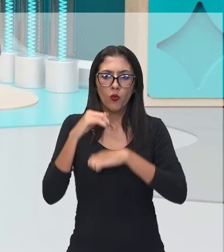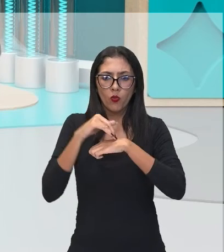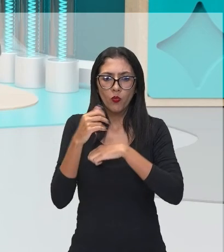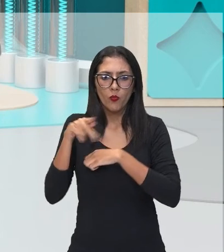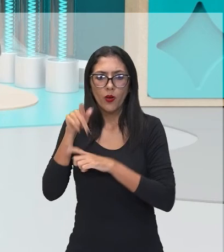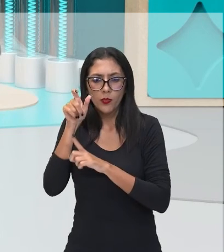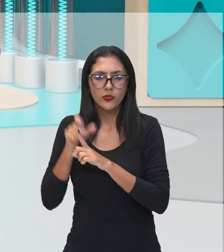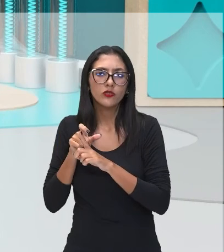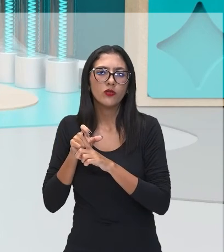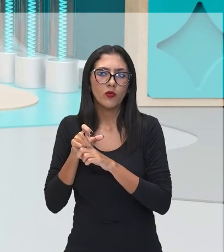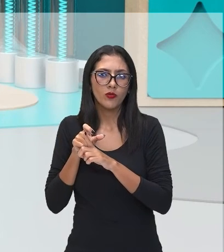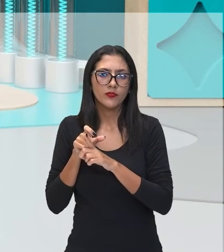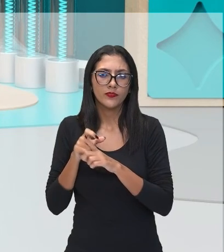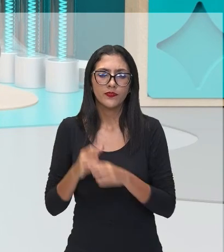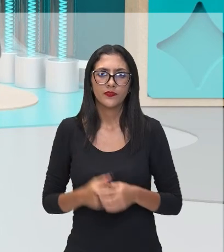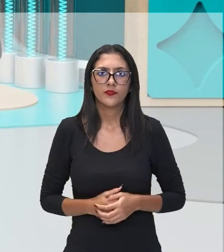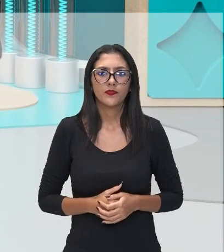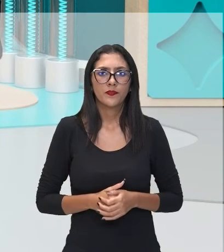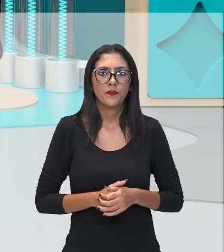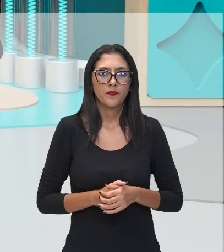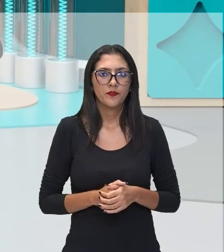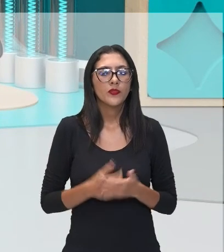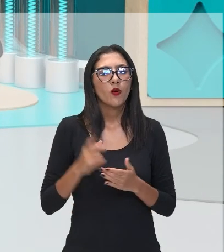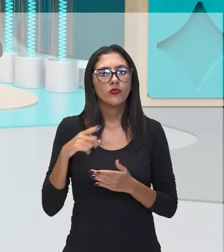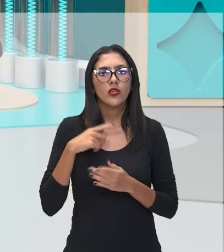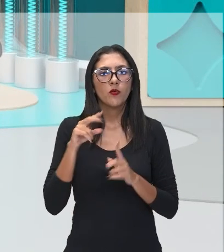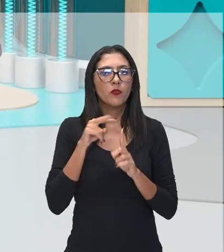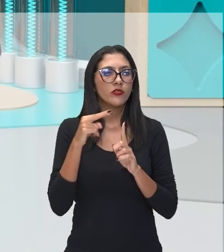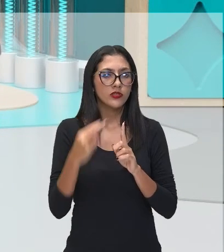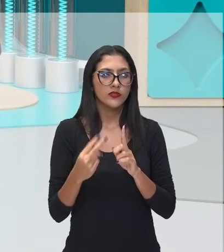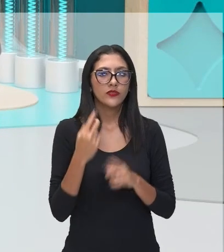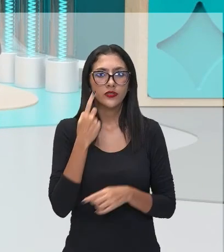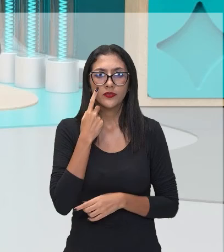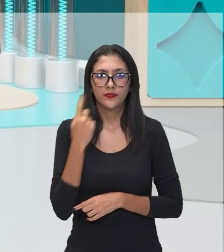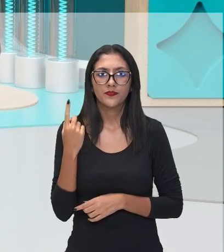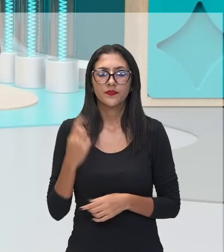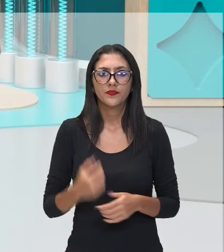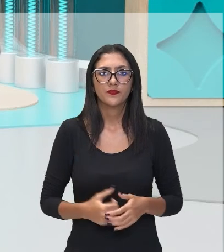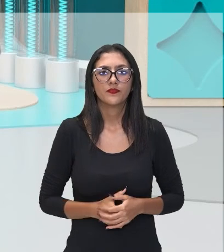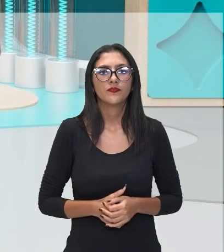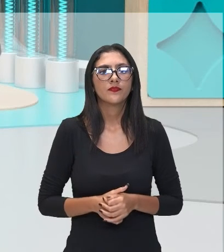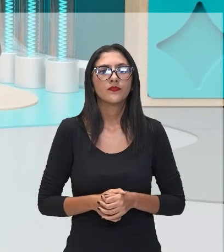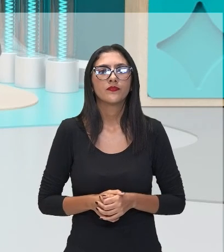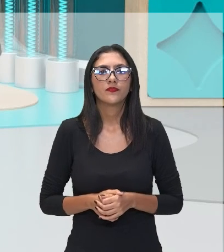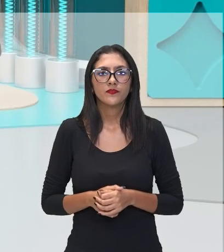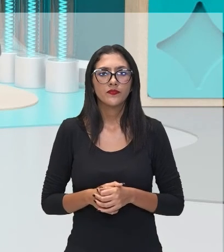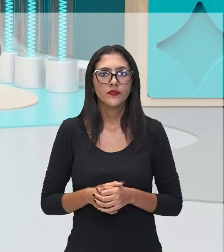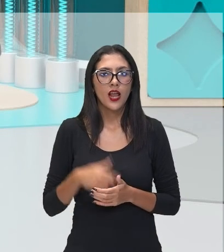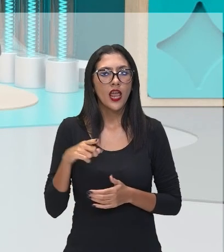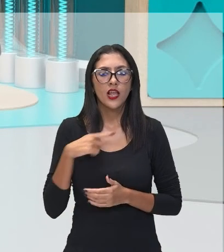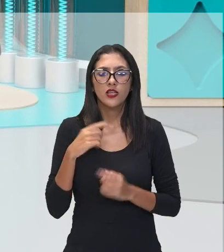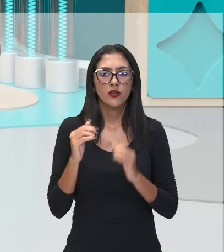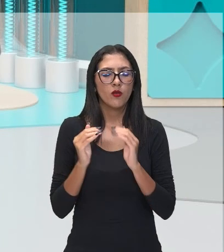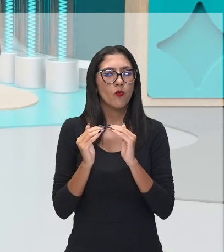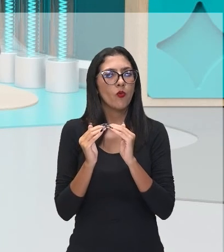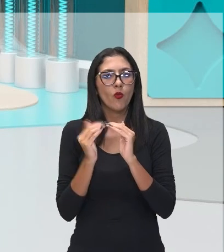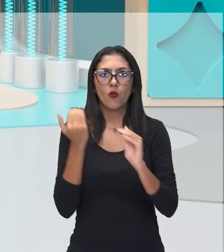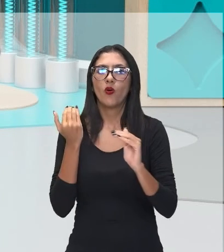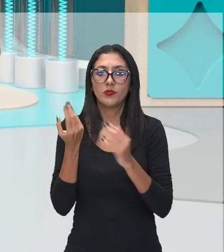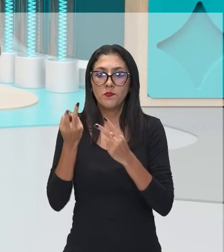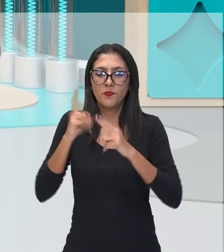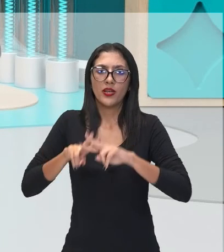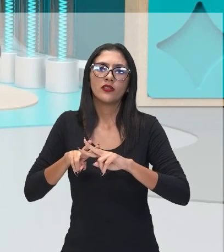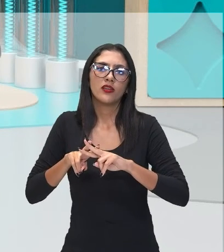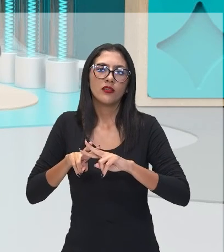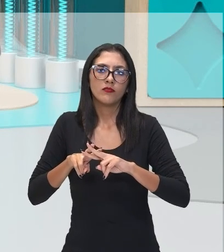comete crimes. Ok? Então ele apresenta esse ponto de vista aqui. Olha só, ele é contrário à prisão de menores.